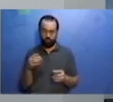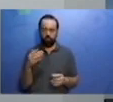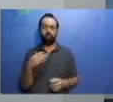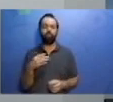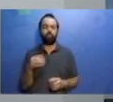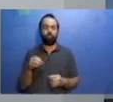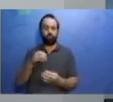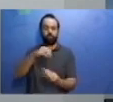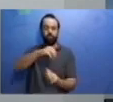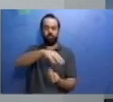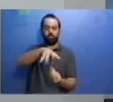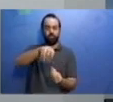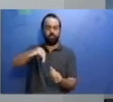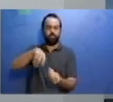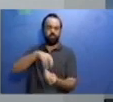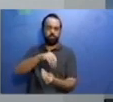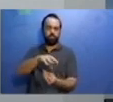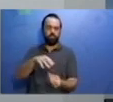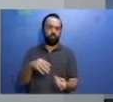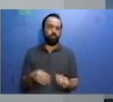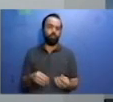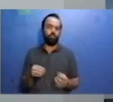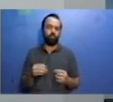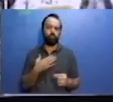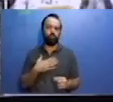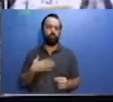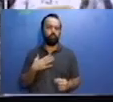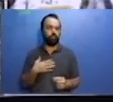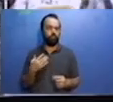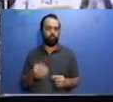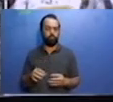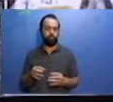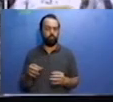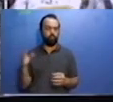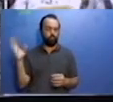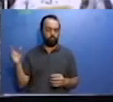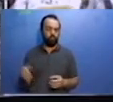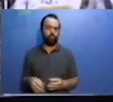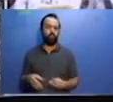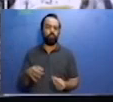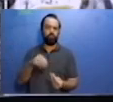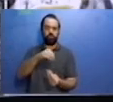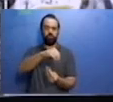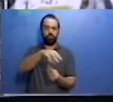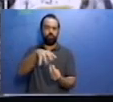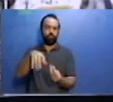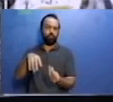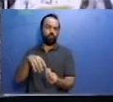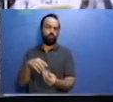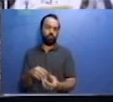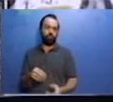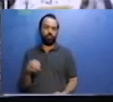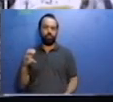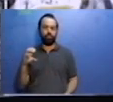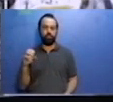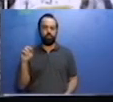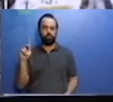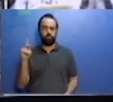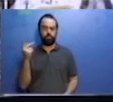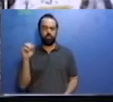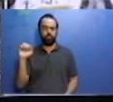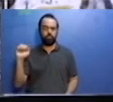ácido. Aqui nós temos um cogumelo comestível, o champignon ou champignon de Paris. Ele é muito comum na